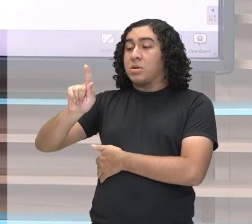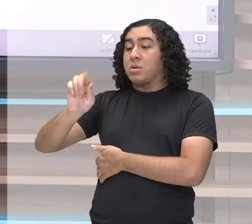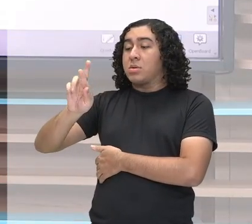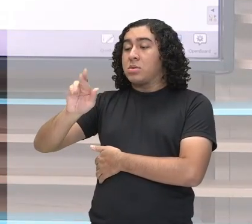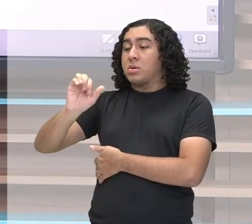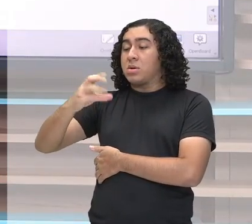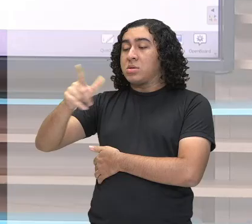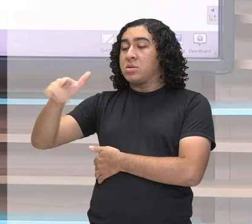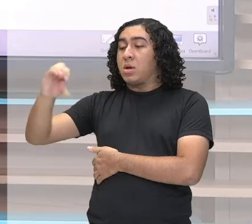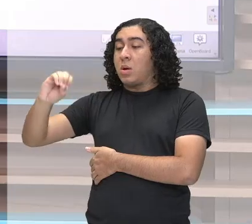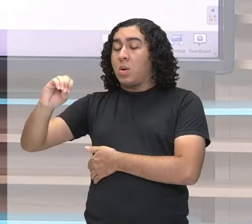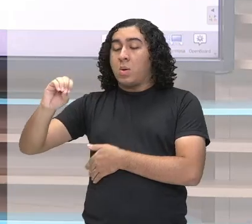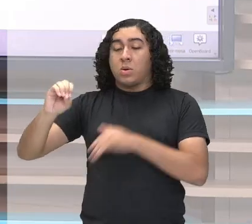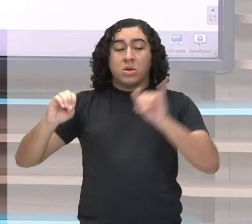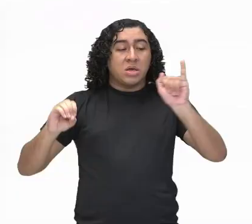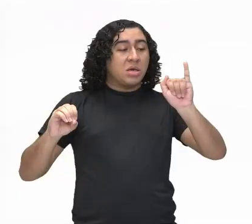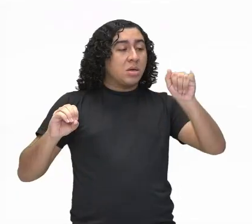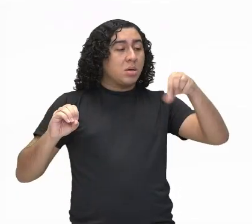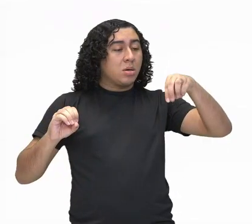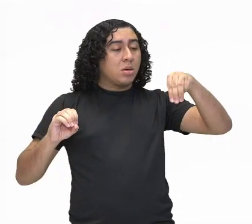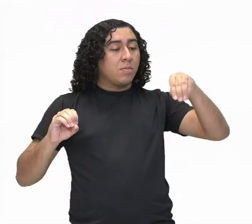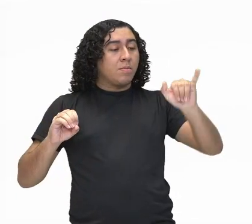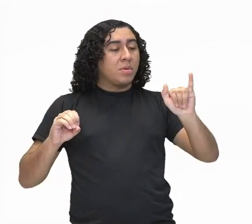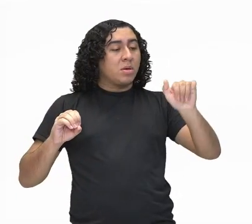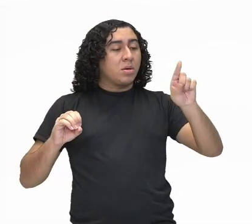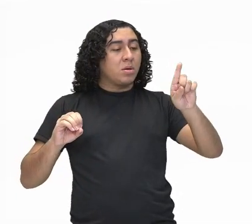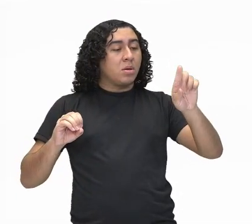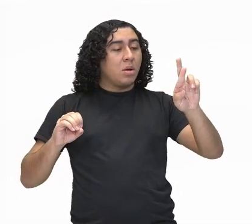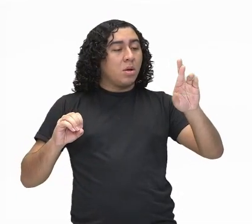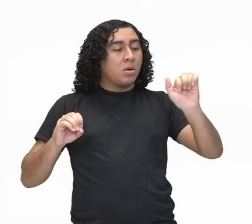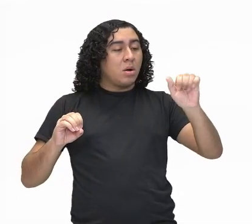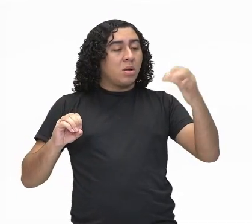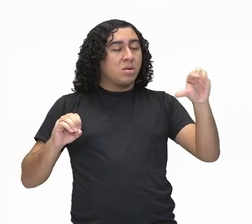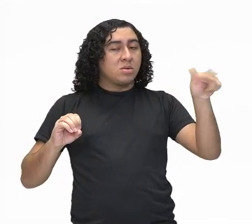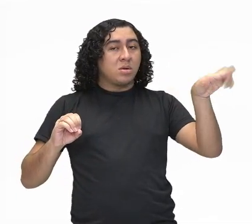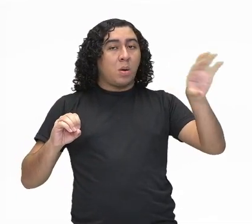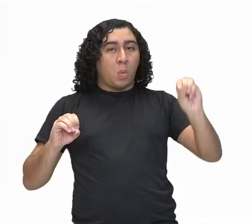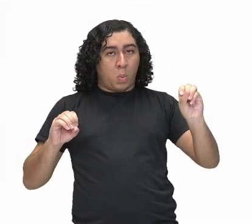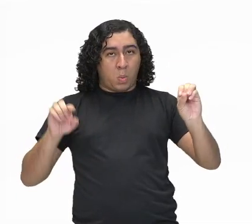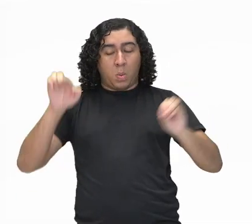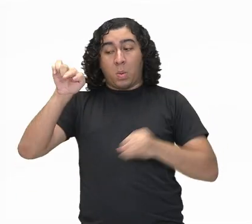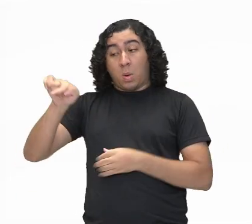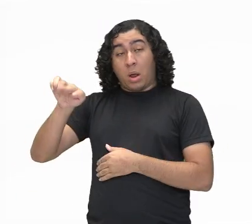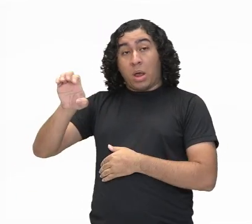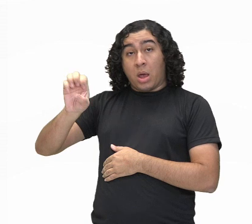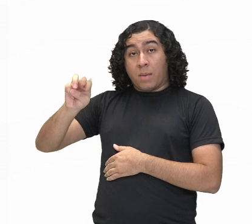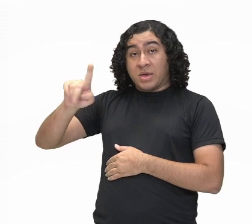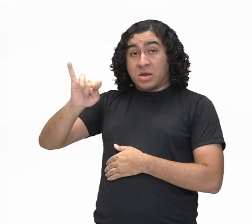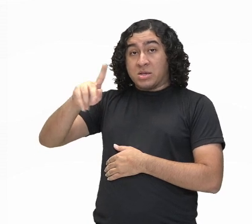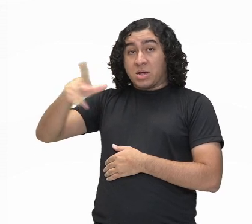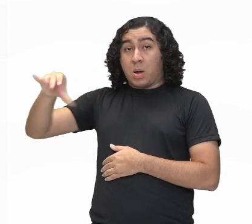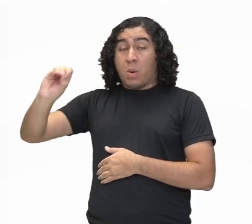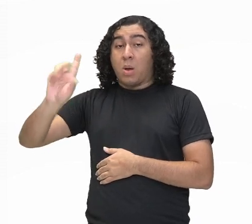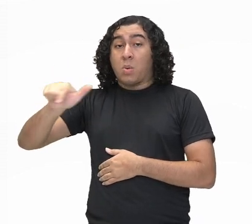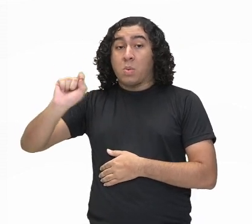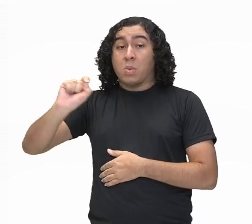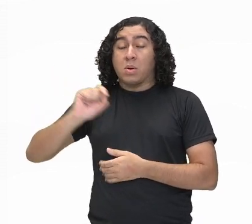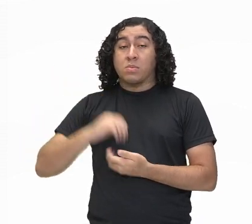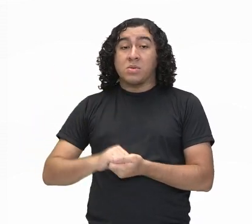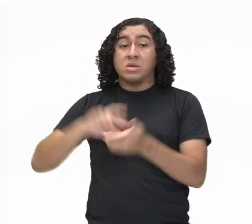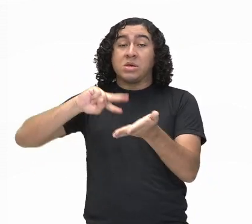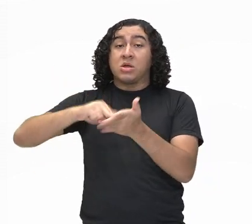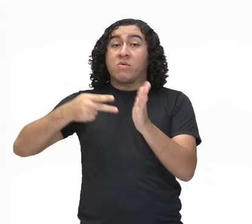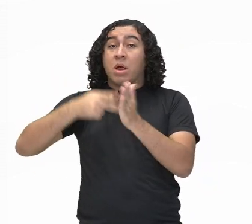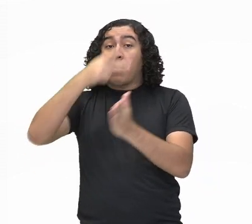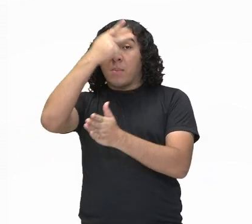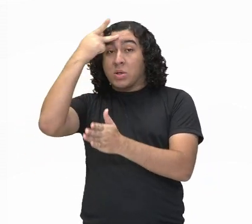de igreja. E aí nós temos os dois conceitos, né? A emigração é a saída de pessoas